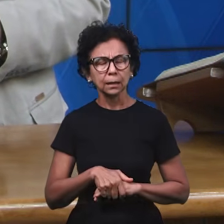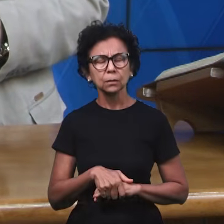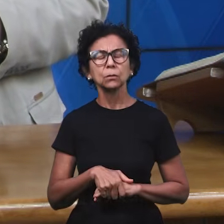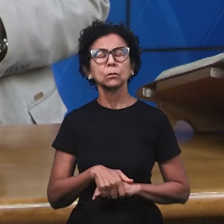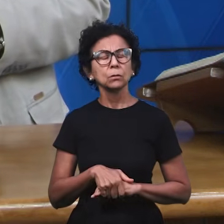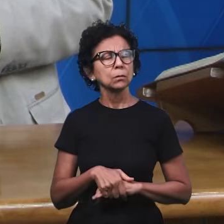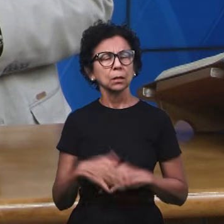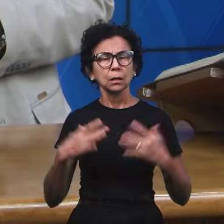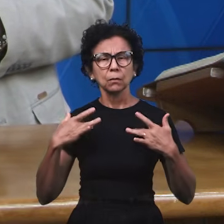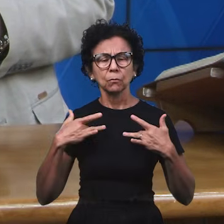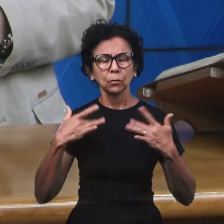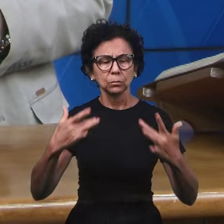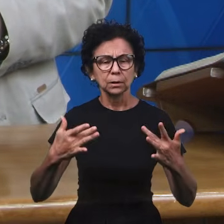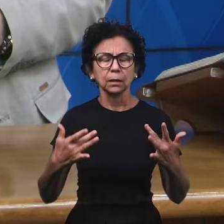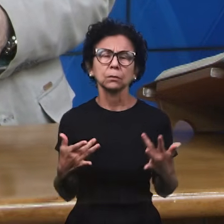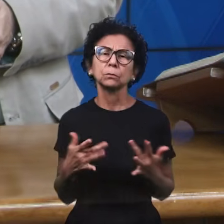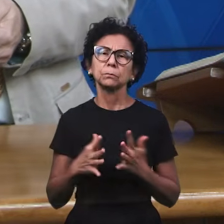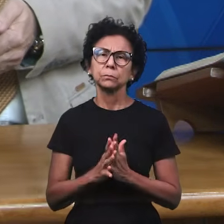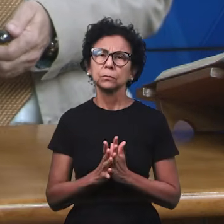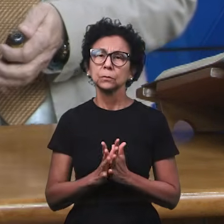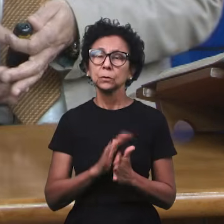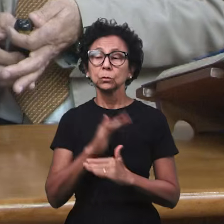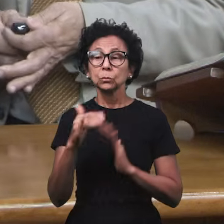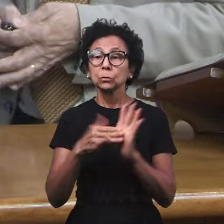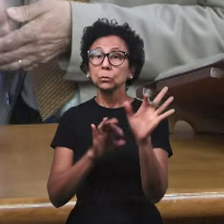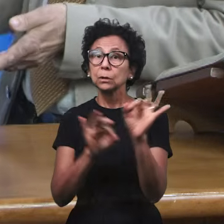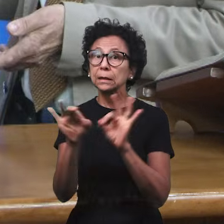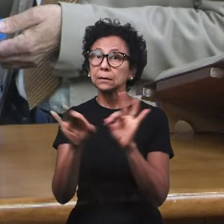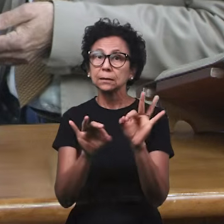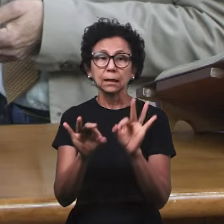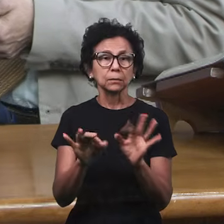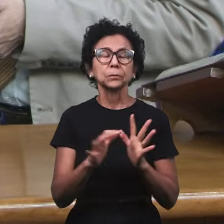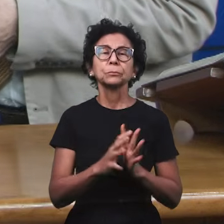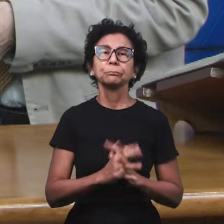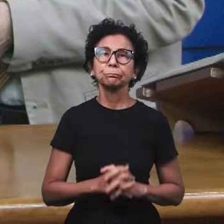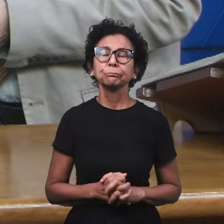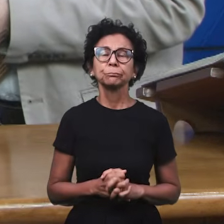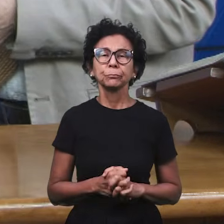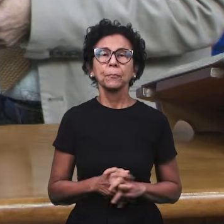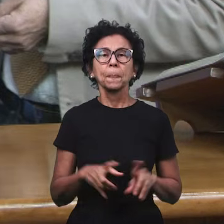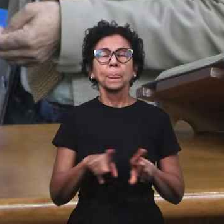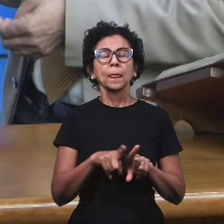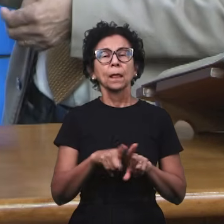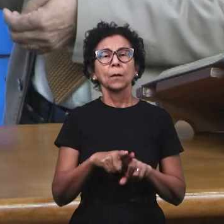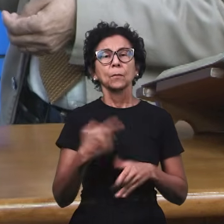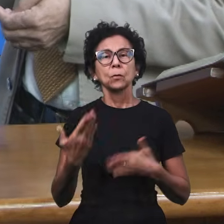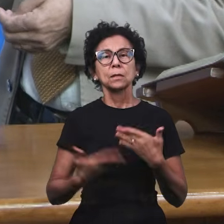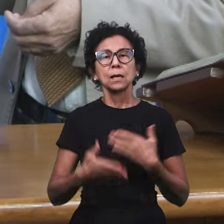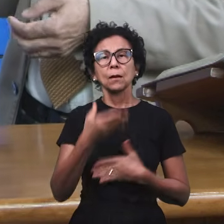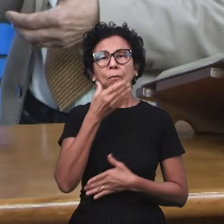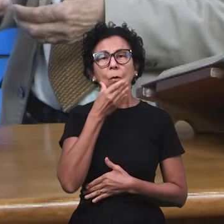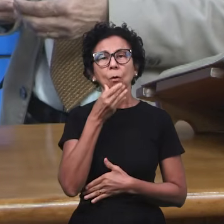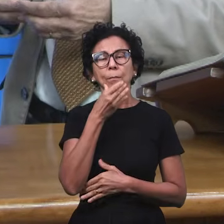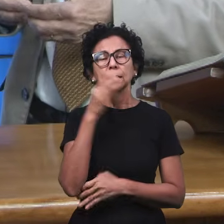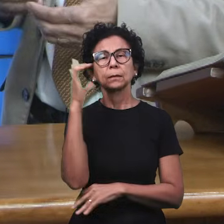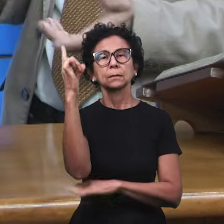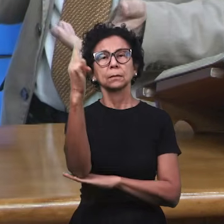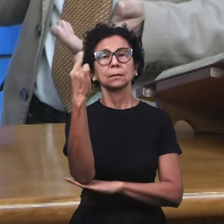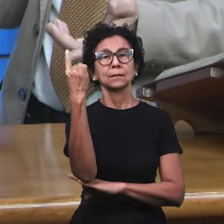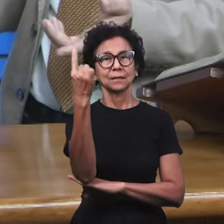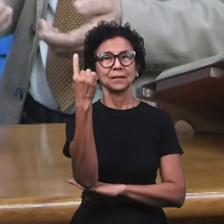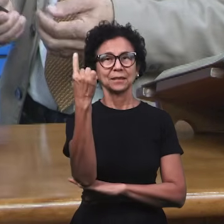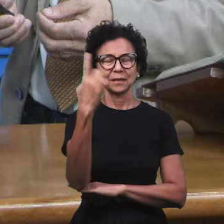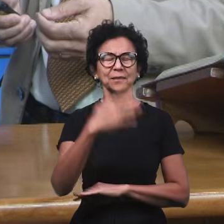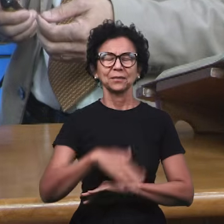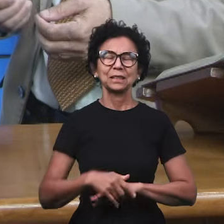ele era organizado. Onde nós vemos o maior exemplo disso é em Davi. Quando Davi vai um